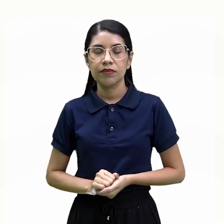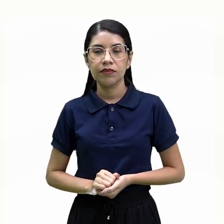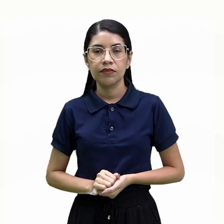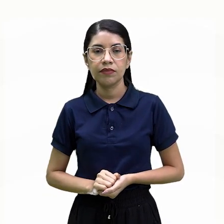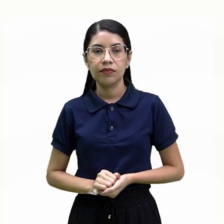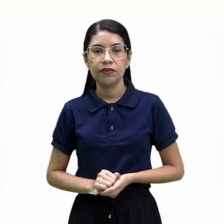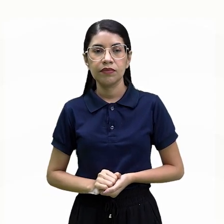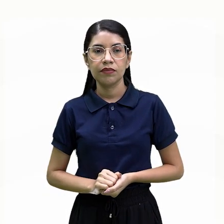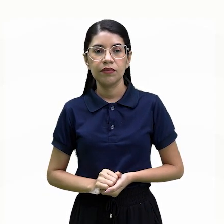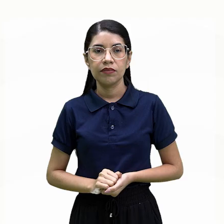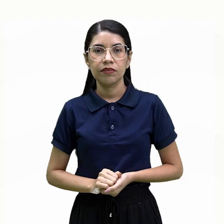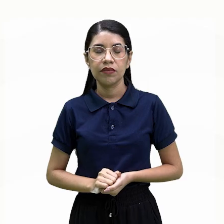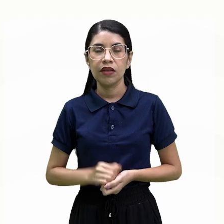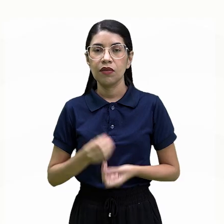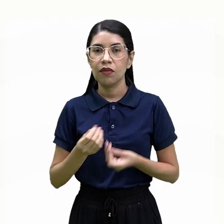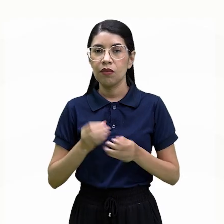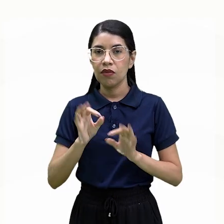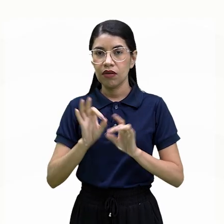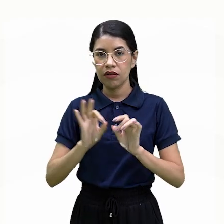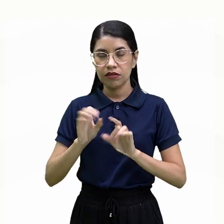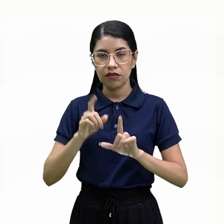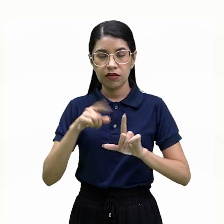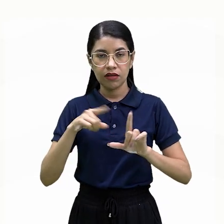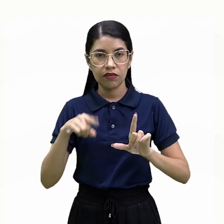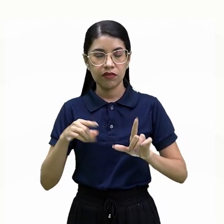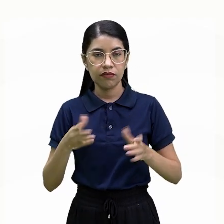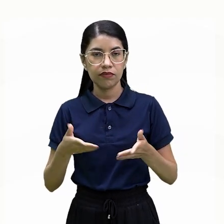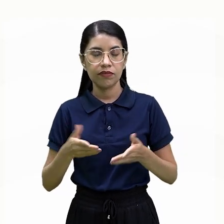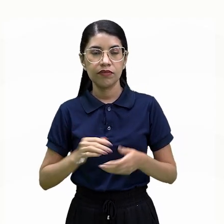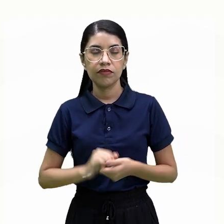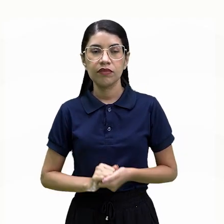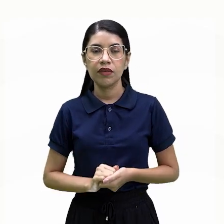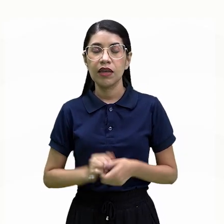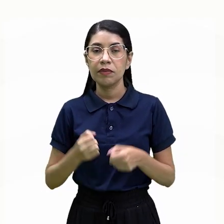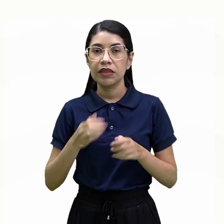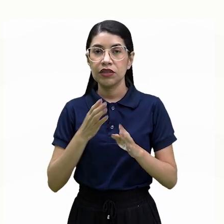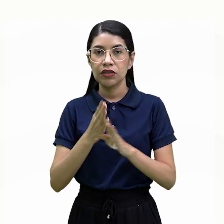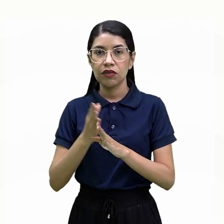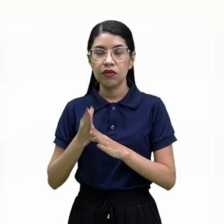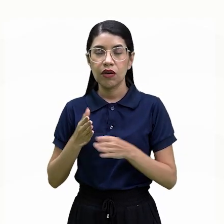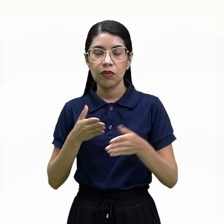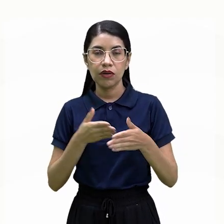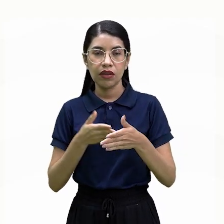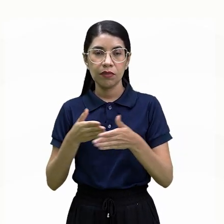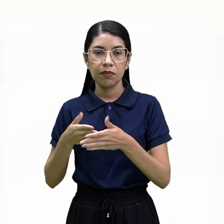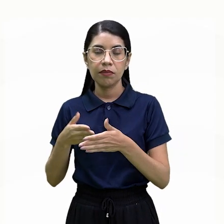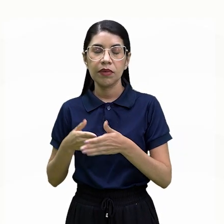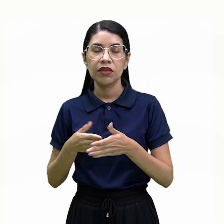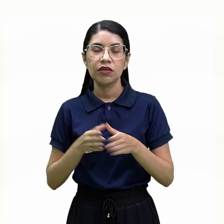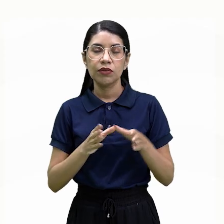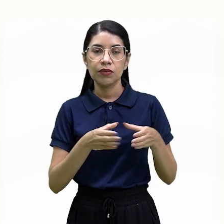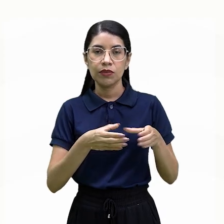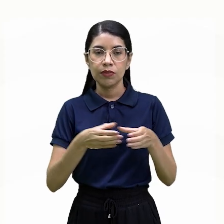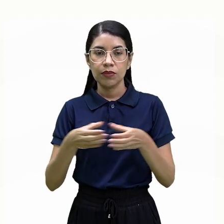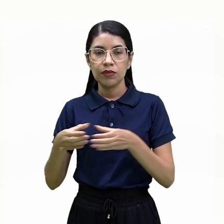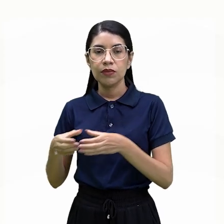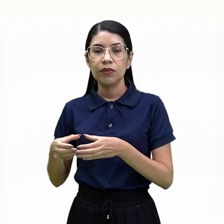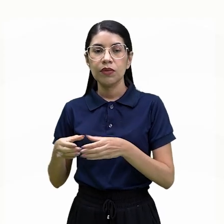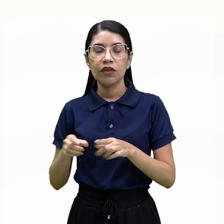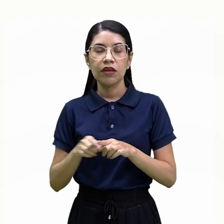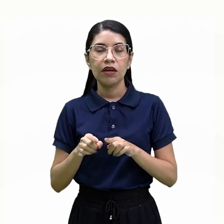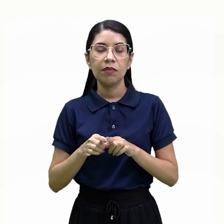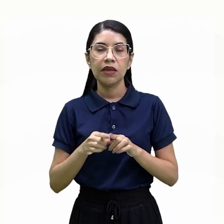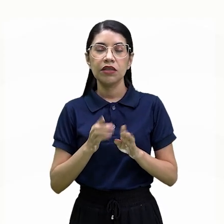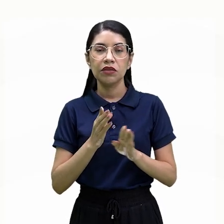Muito bem. Como montar o gráfico? Primeiro, identificar os limites inferiores das classes. Determinar